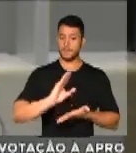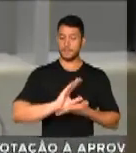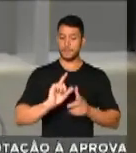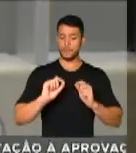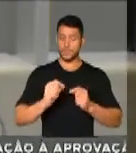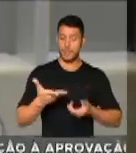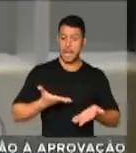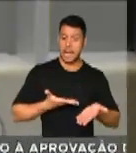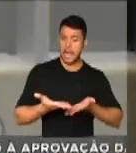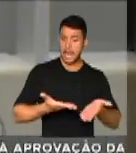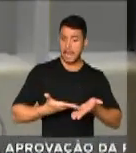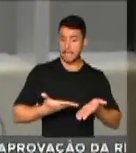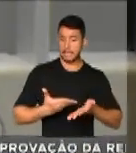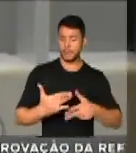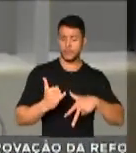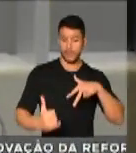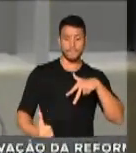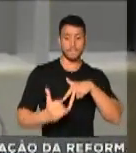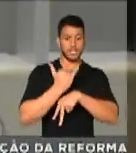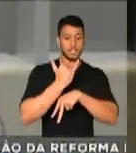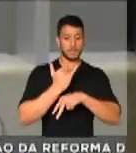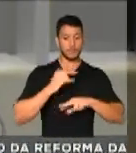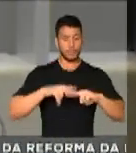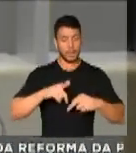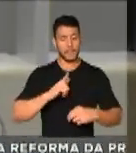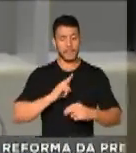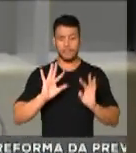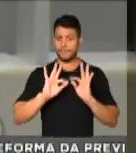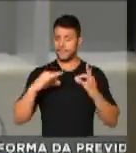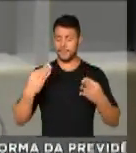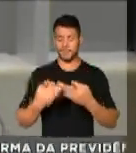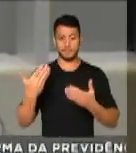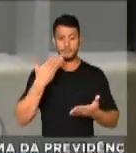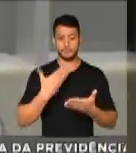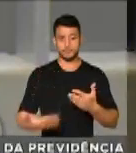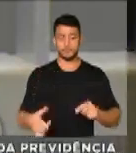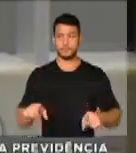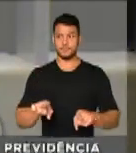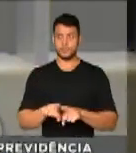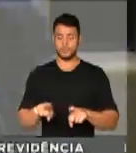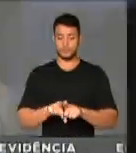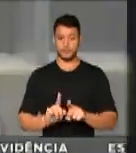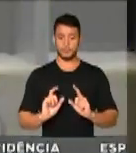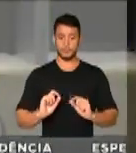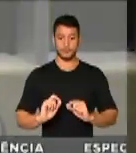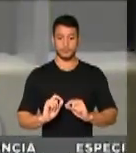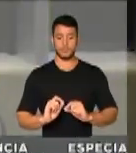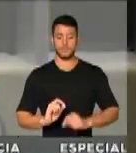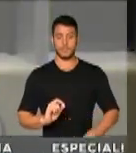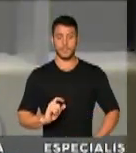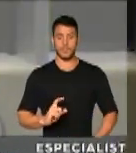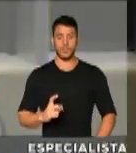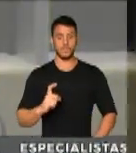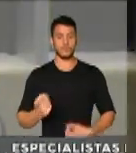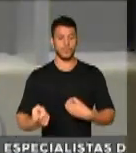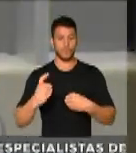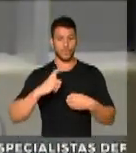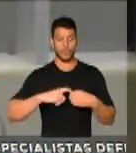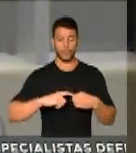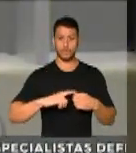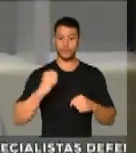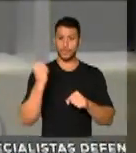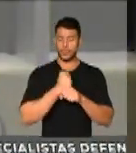no atendimento às vítimas, porque tem famílias destruídas, para, fundamentalmente, recuperação de